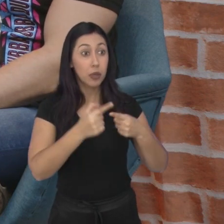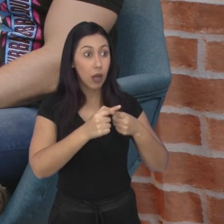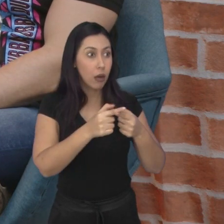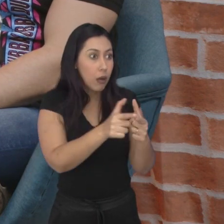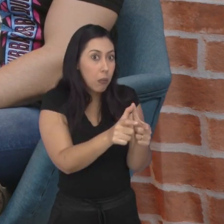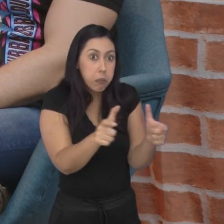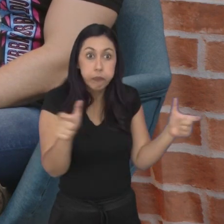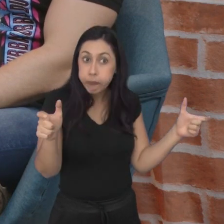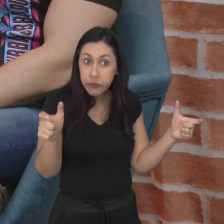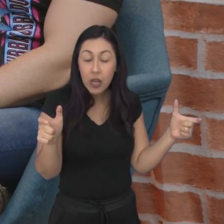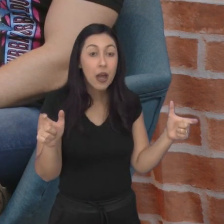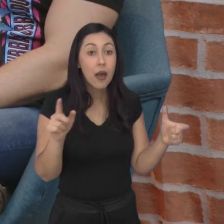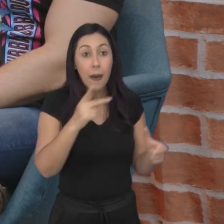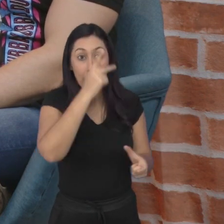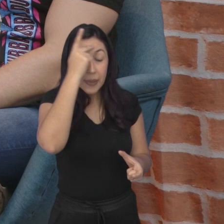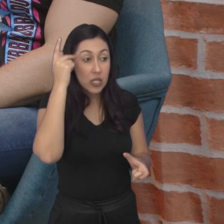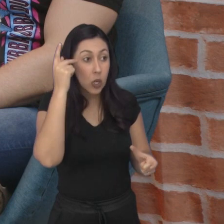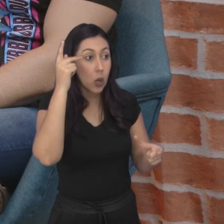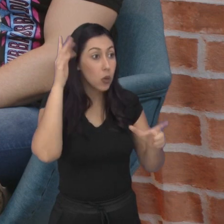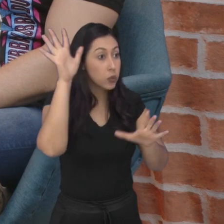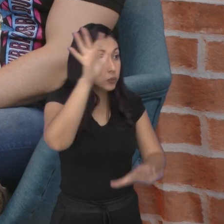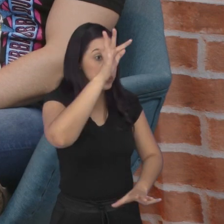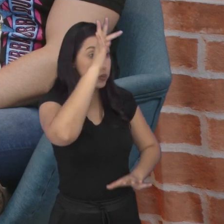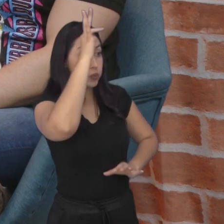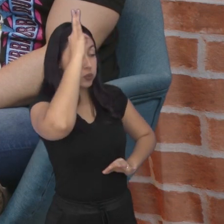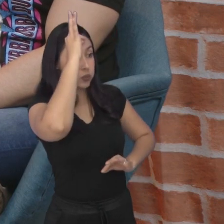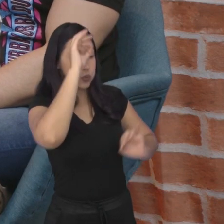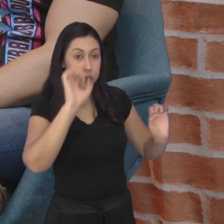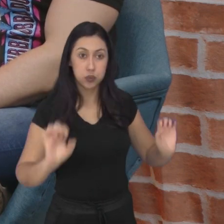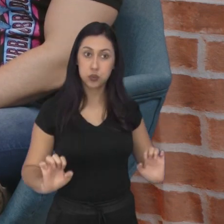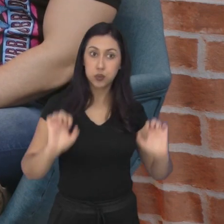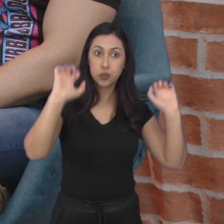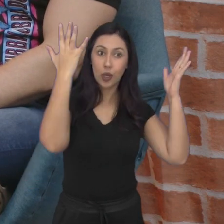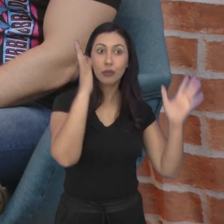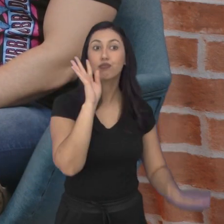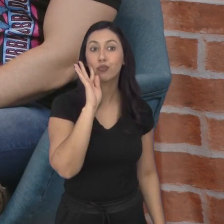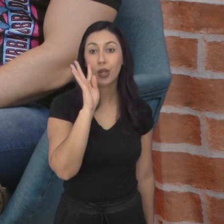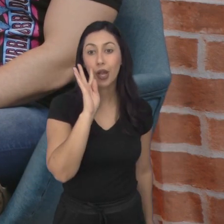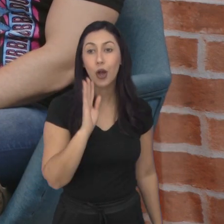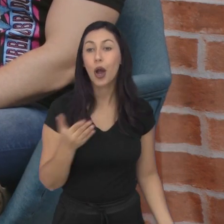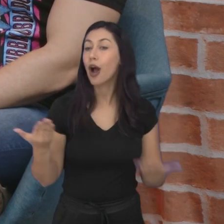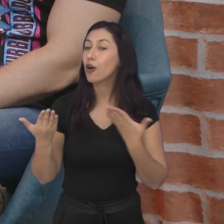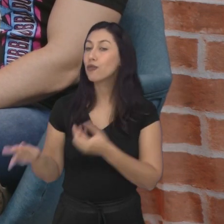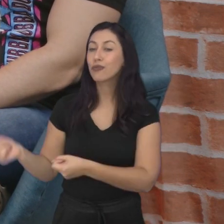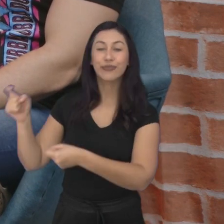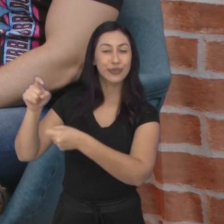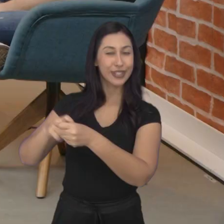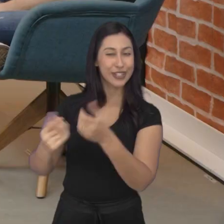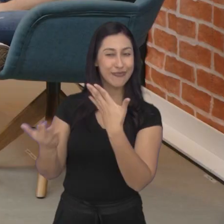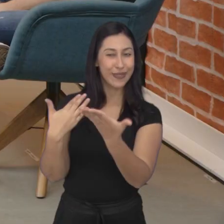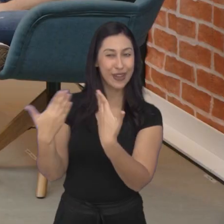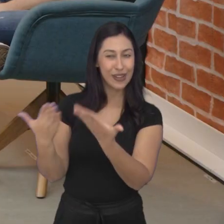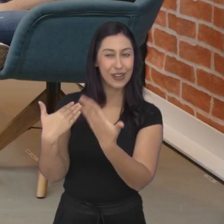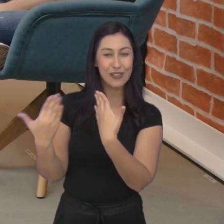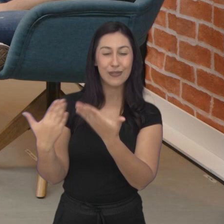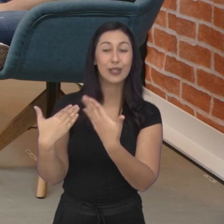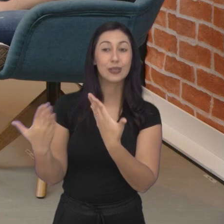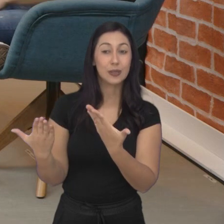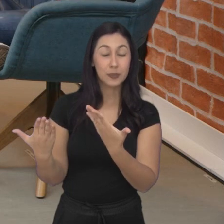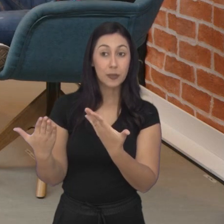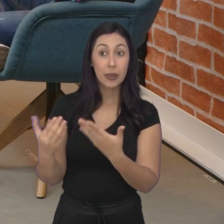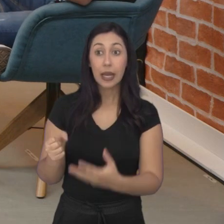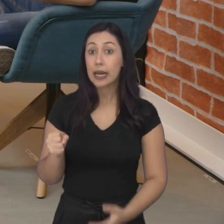que é muito ampla, né? Galera do cosplay, a galera dos eventos, é bem legal. Voltando aqui para o Júnior, né, Júnior? Eu acho